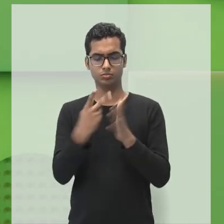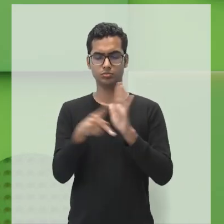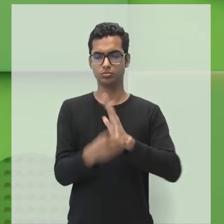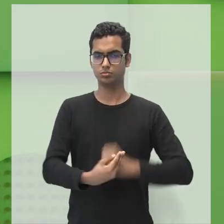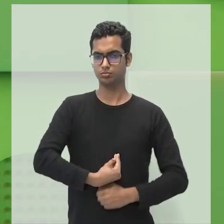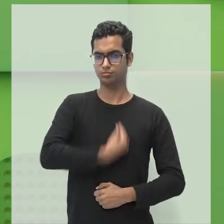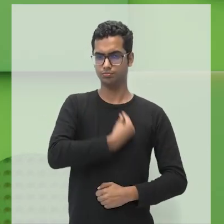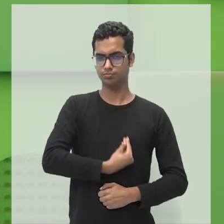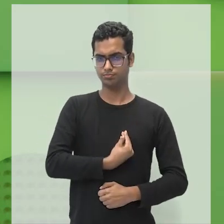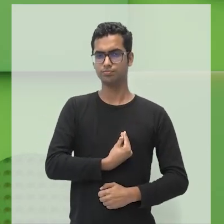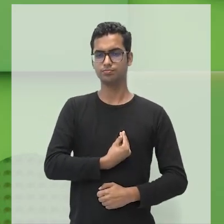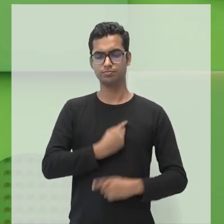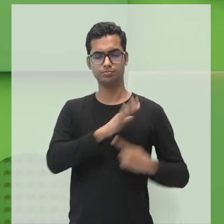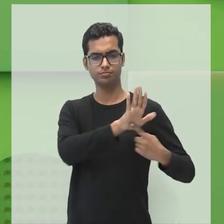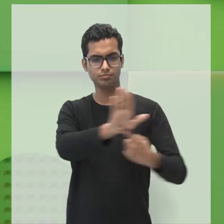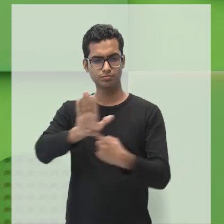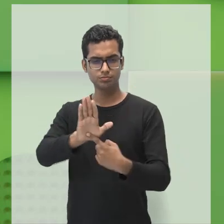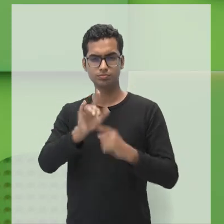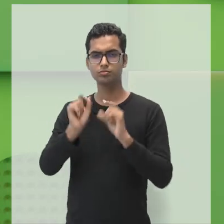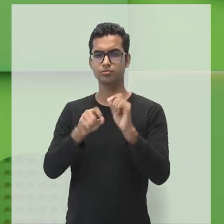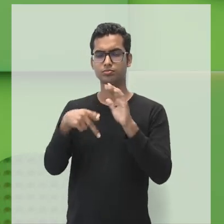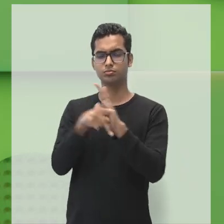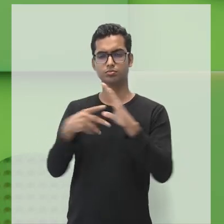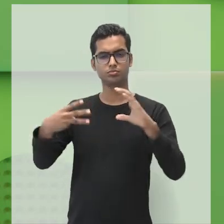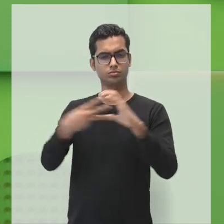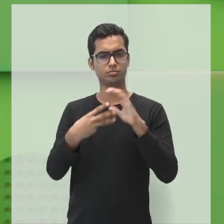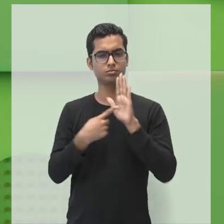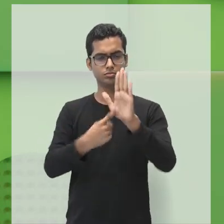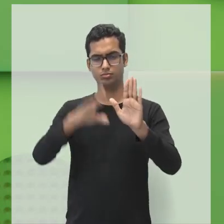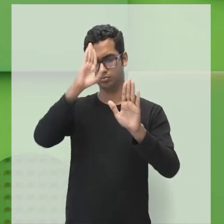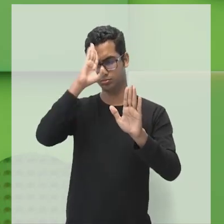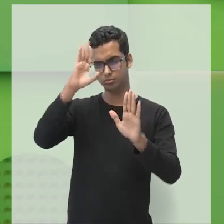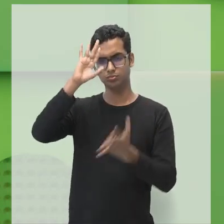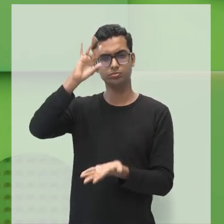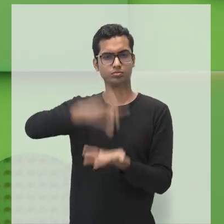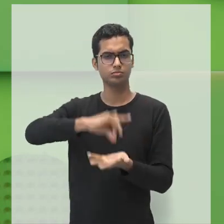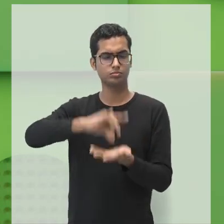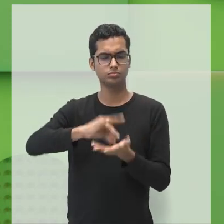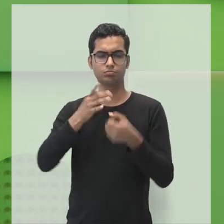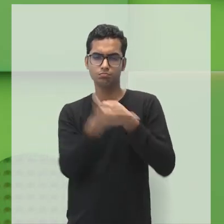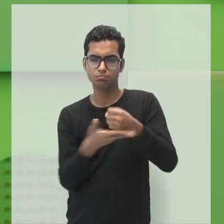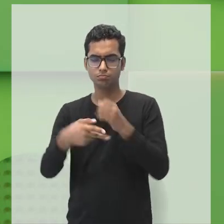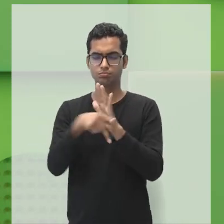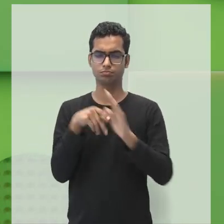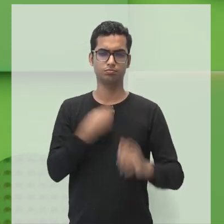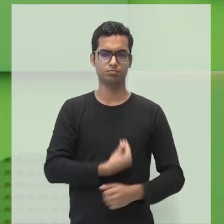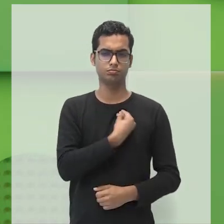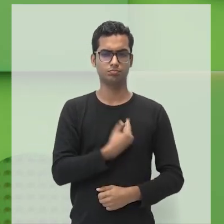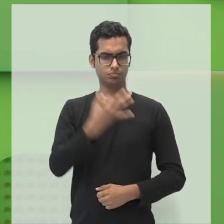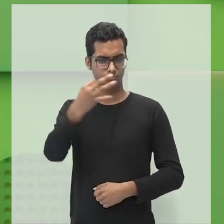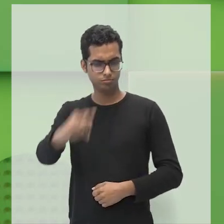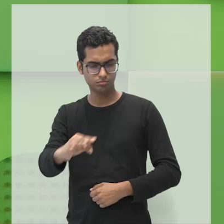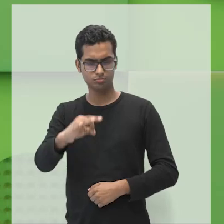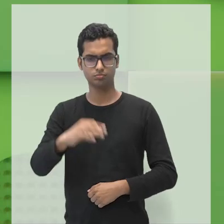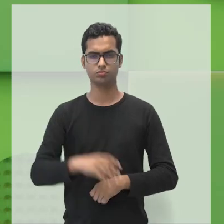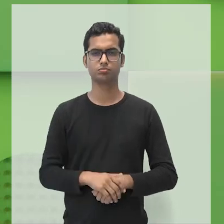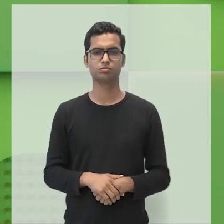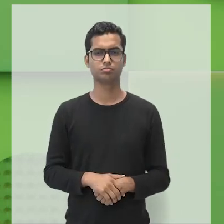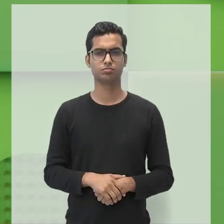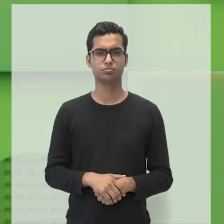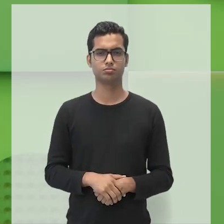vida, né, trazendo ali a célula como a unidade básica da vida,